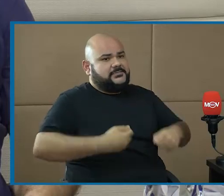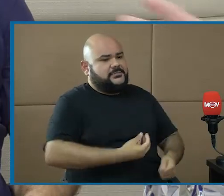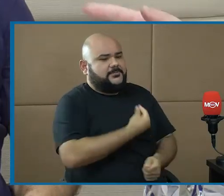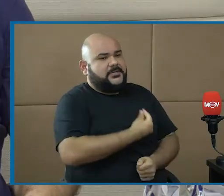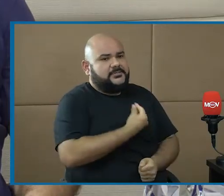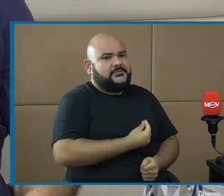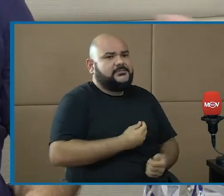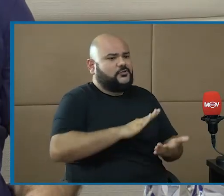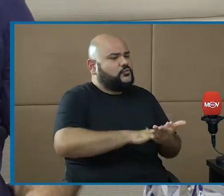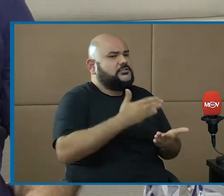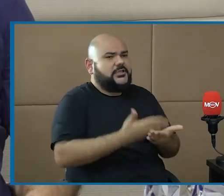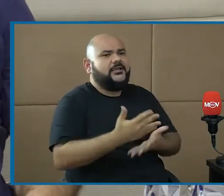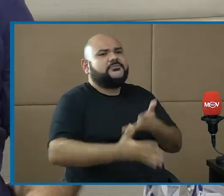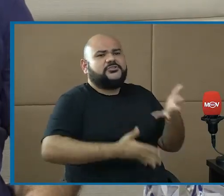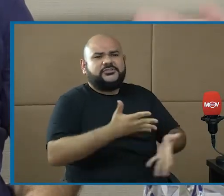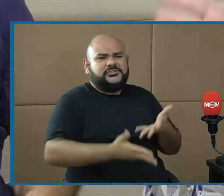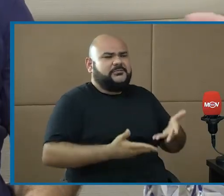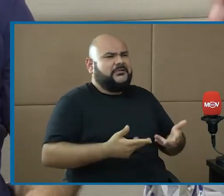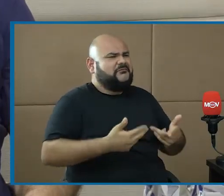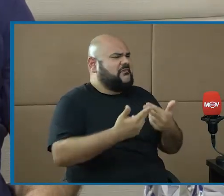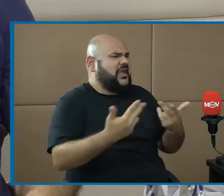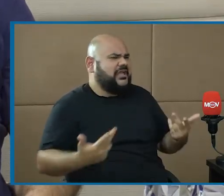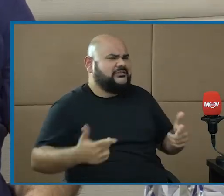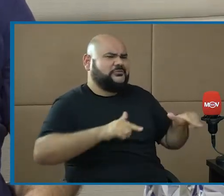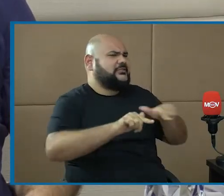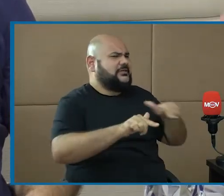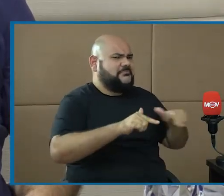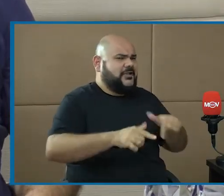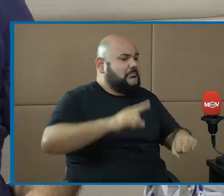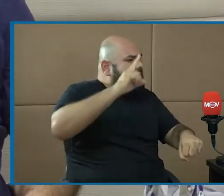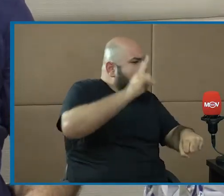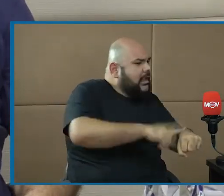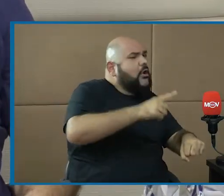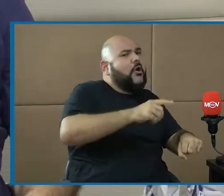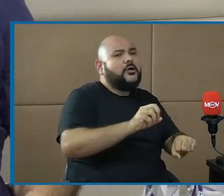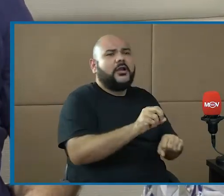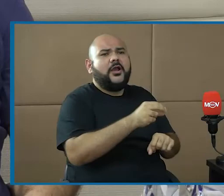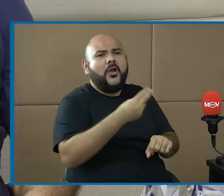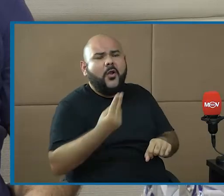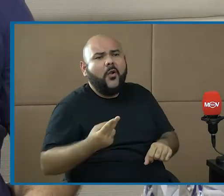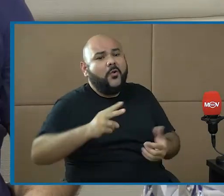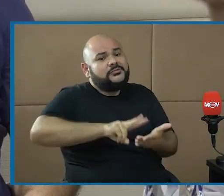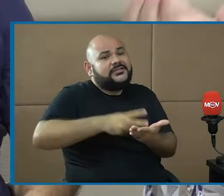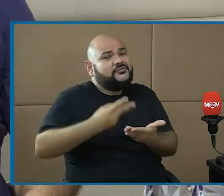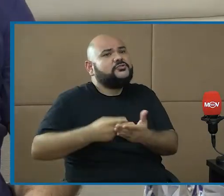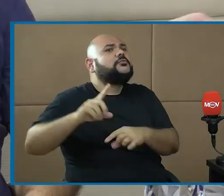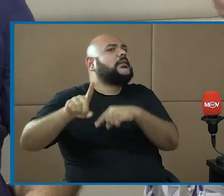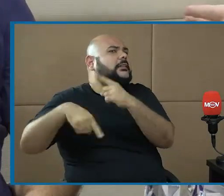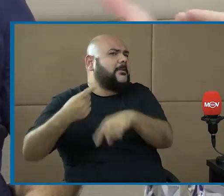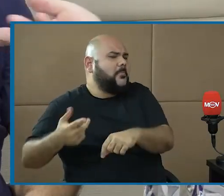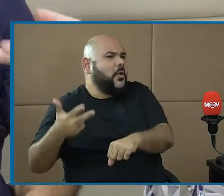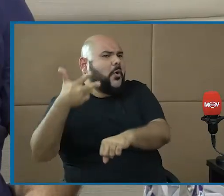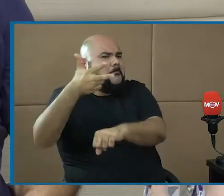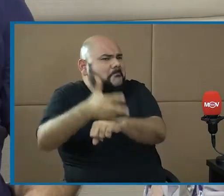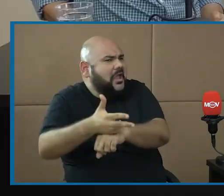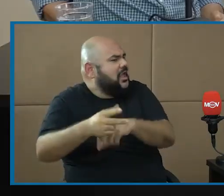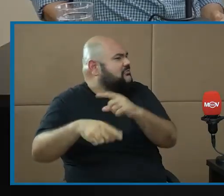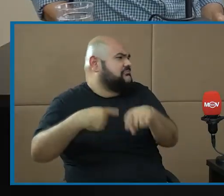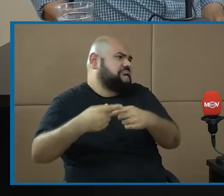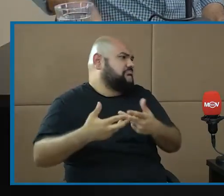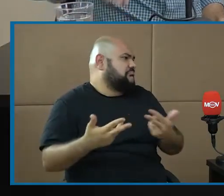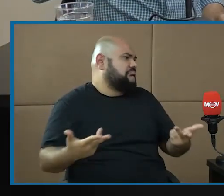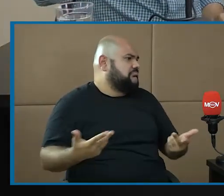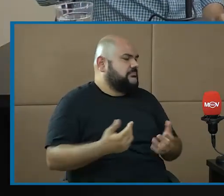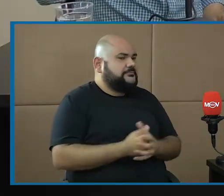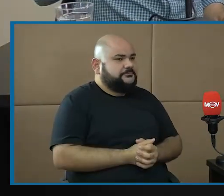intérprete nos mais variados trabalhos. Seja interpretação no momento, seja um trabalho que seja traduzido depois e ofertado para depois ser comercializado, enfim.